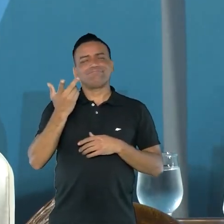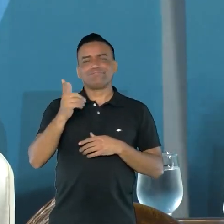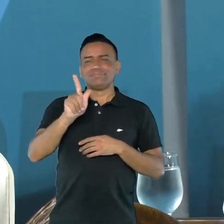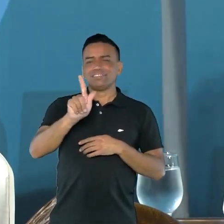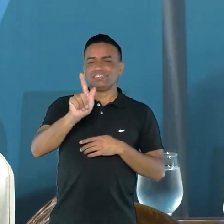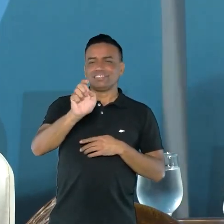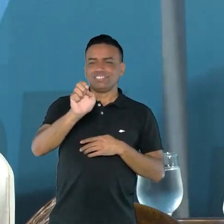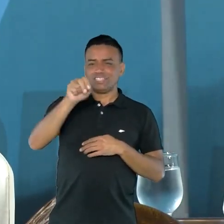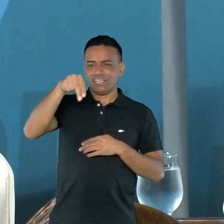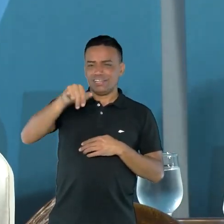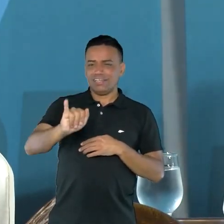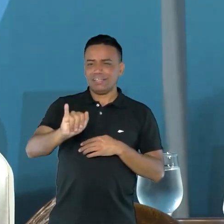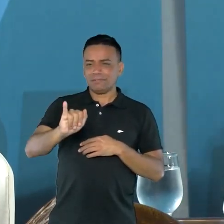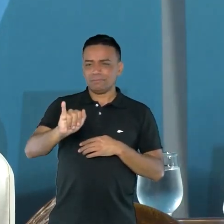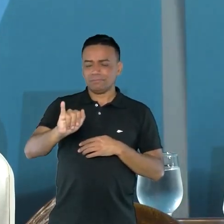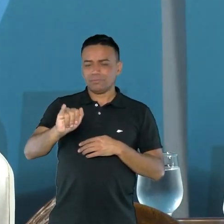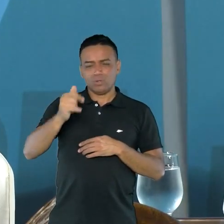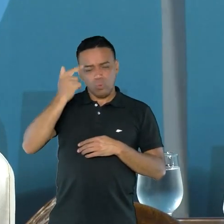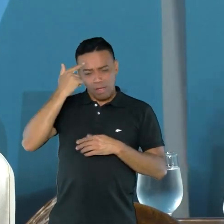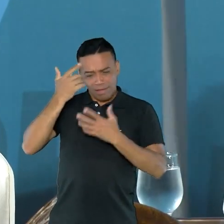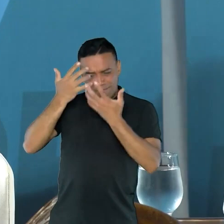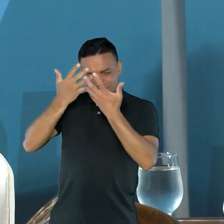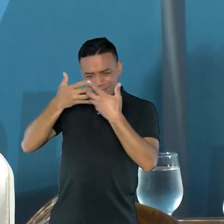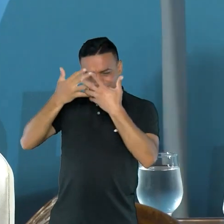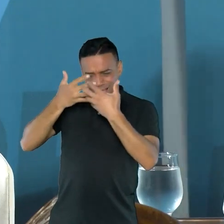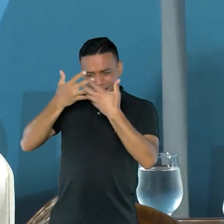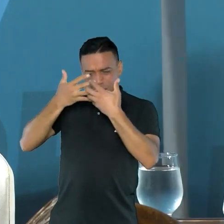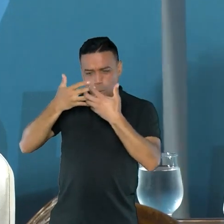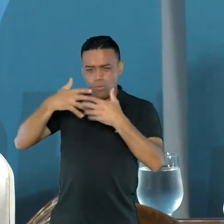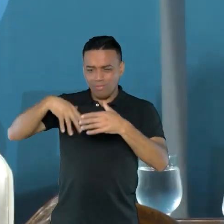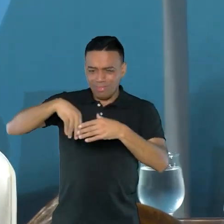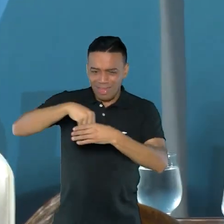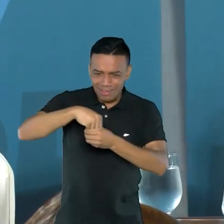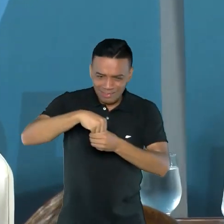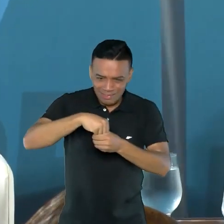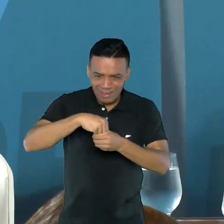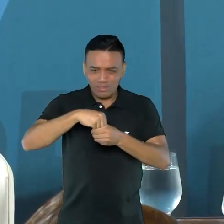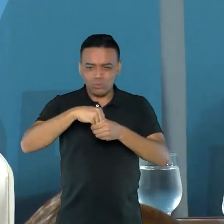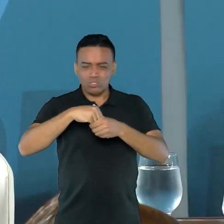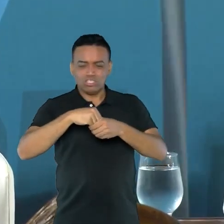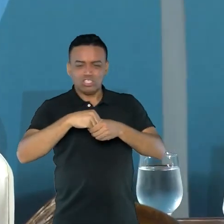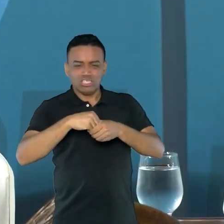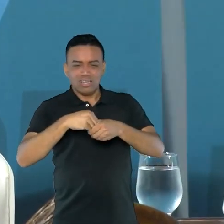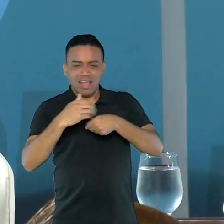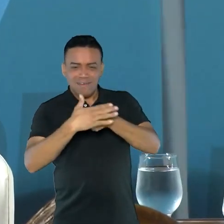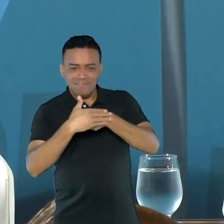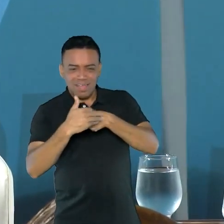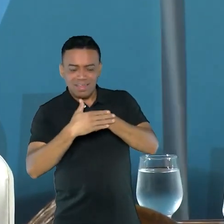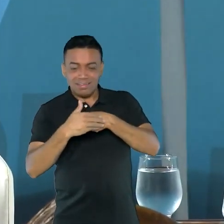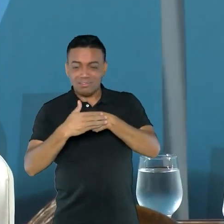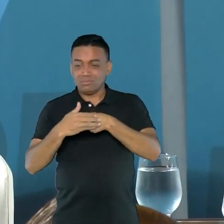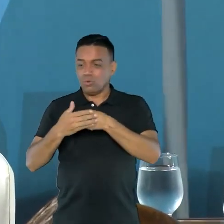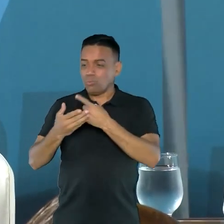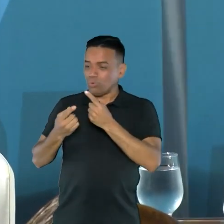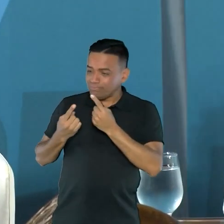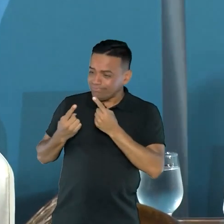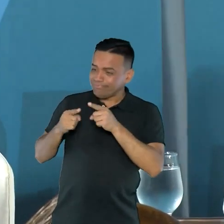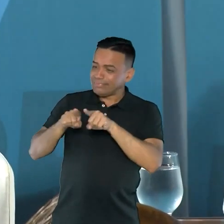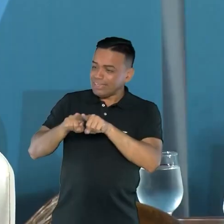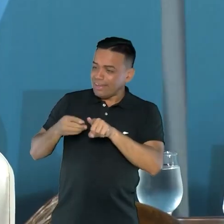Geni, numa reflexão de afeto, como seria possível coexistir mais